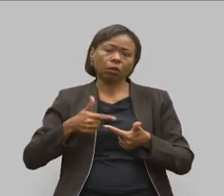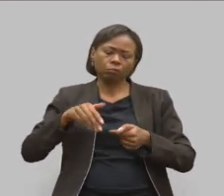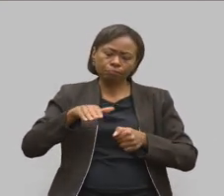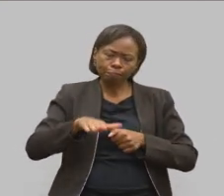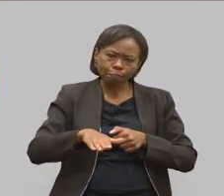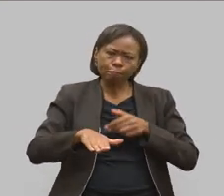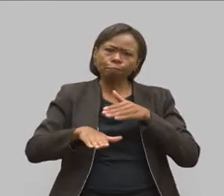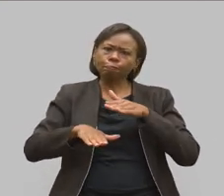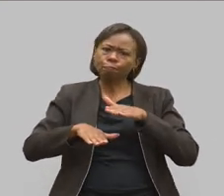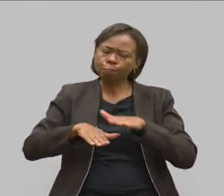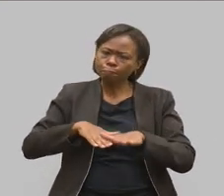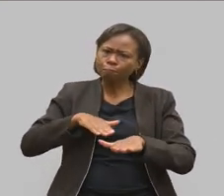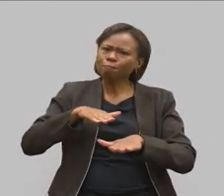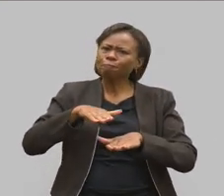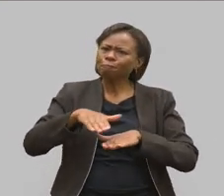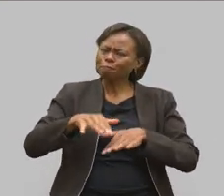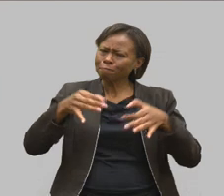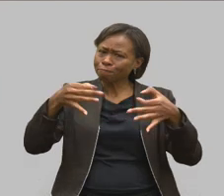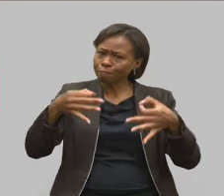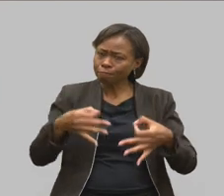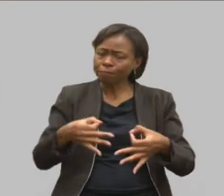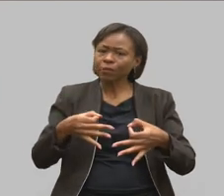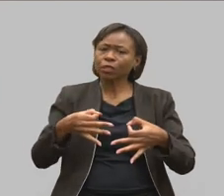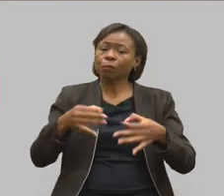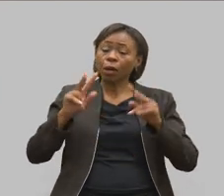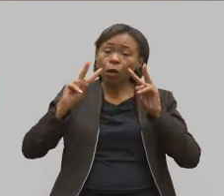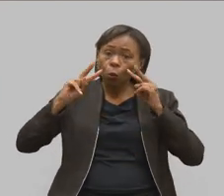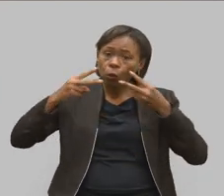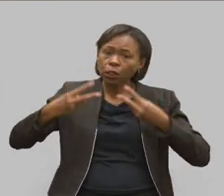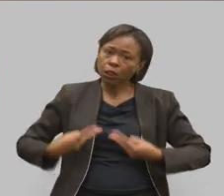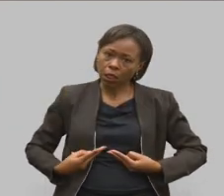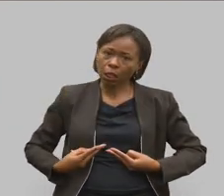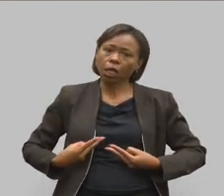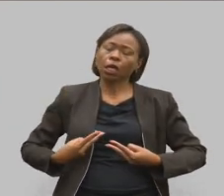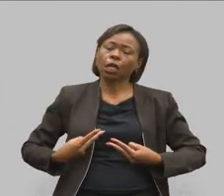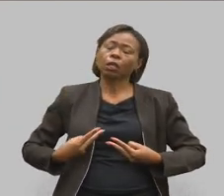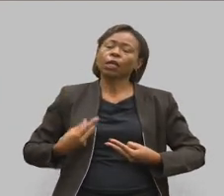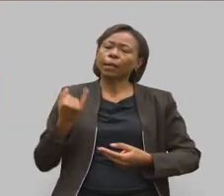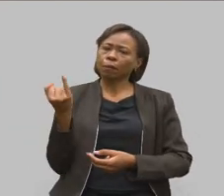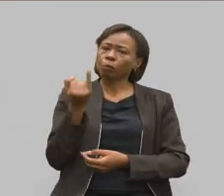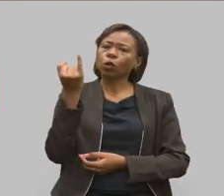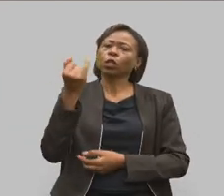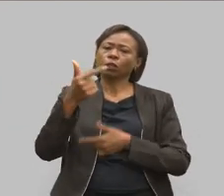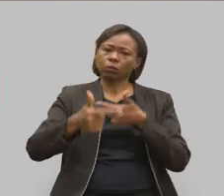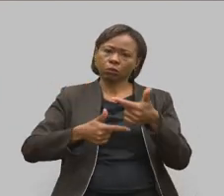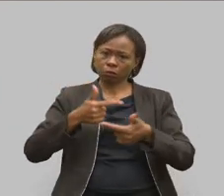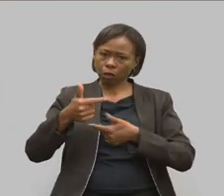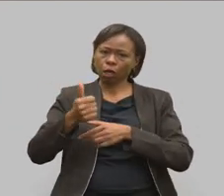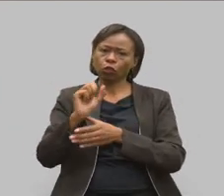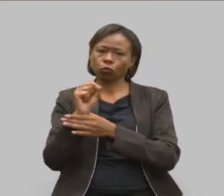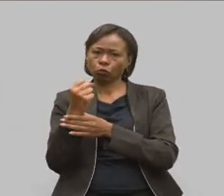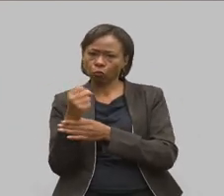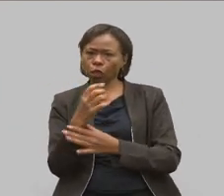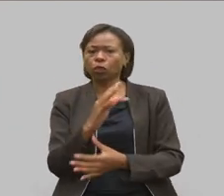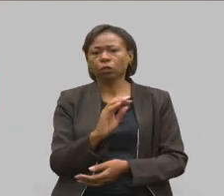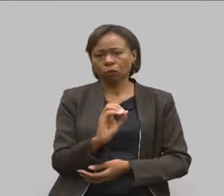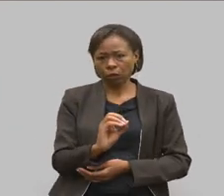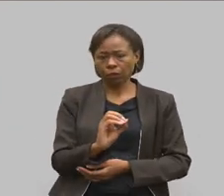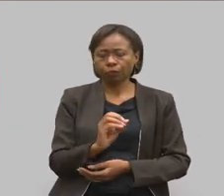reconhecimento da importância da destas atividades e